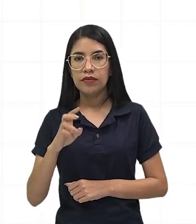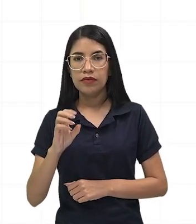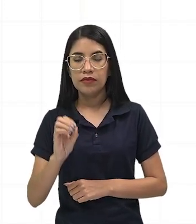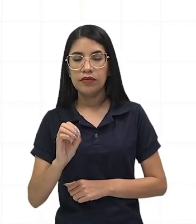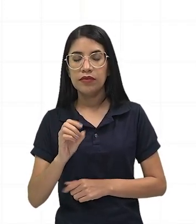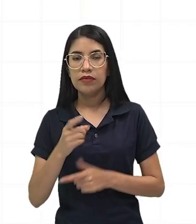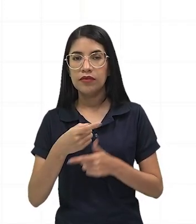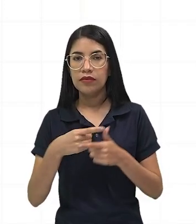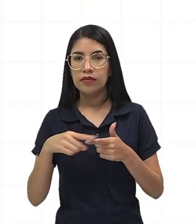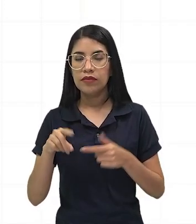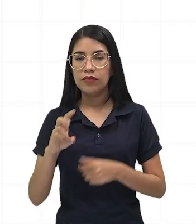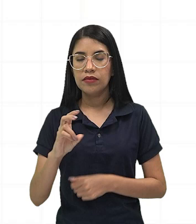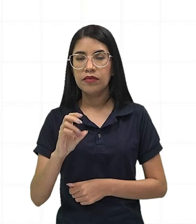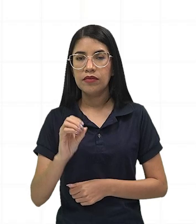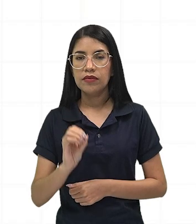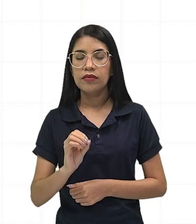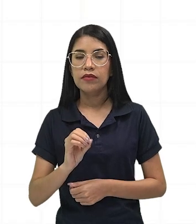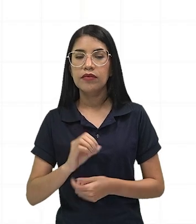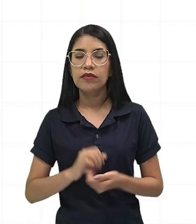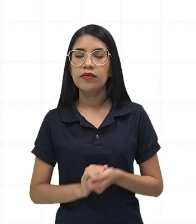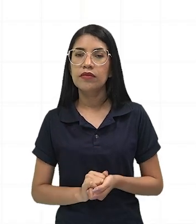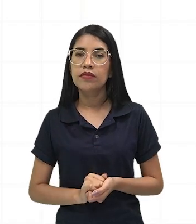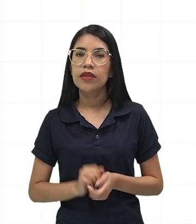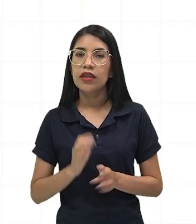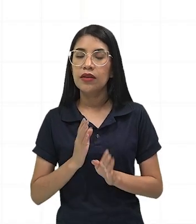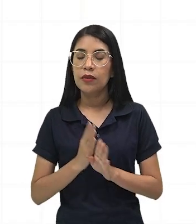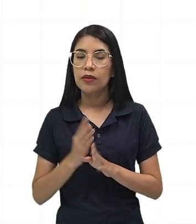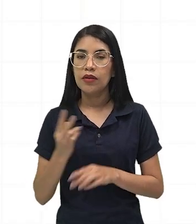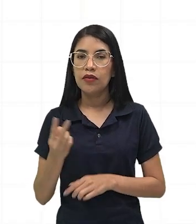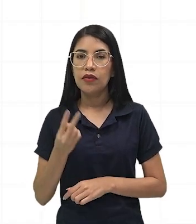18.750 por 50, chegamos a